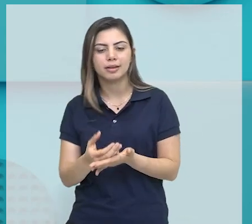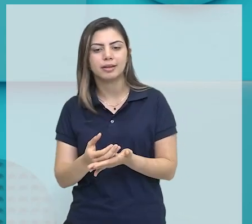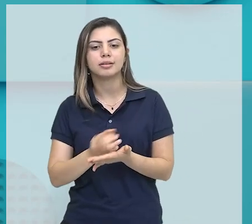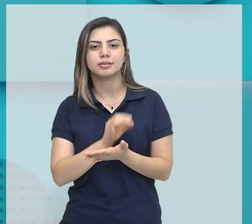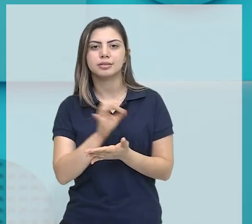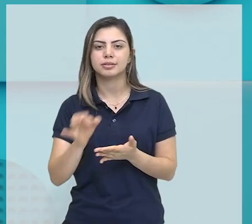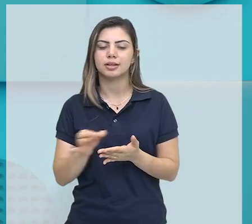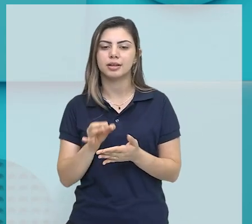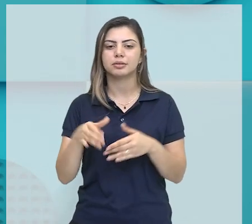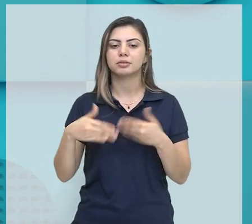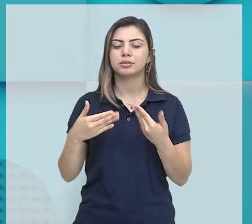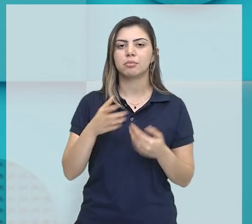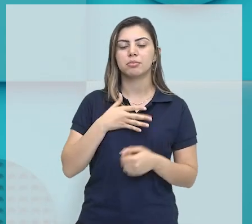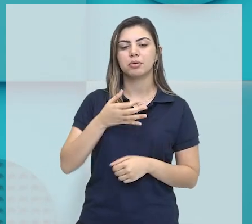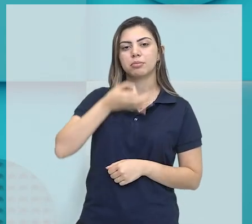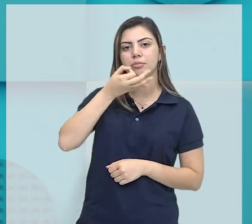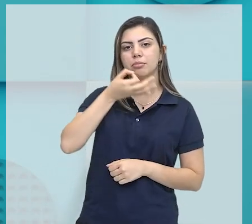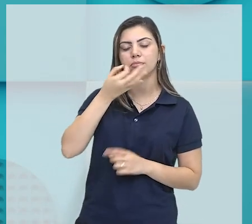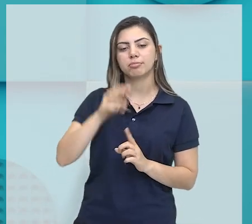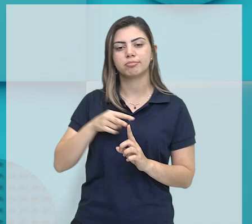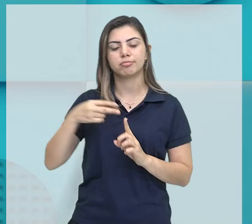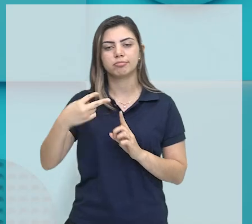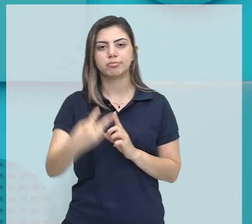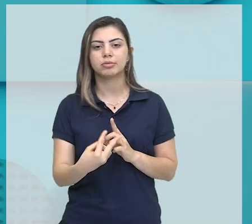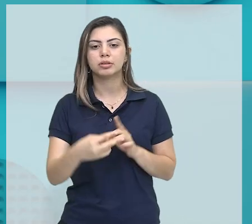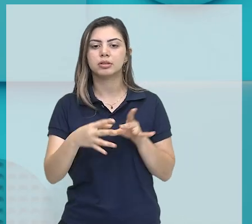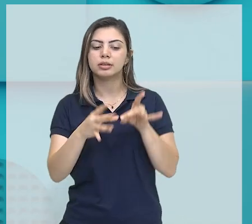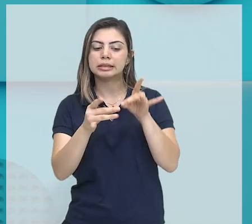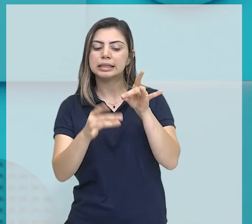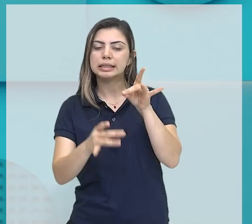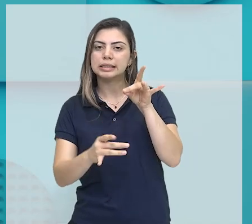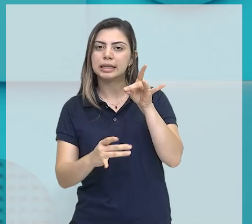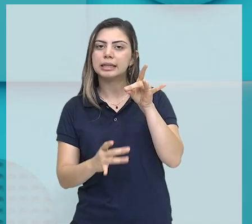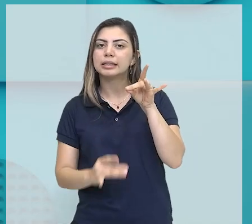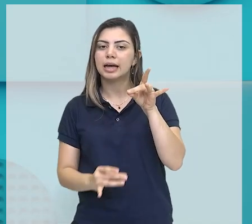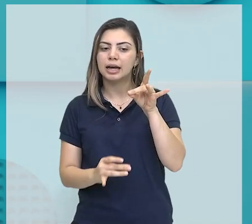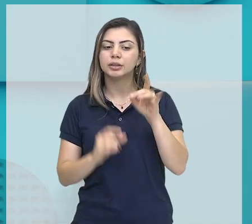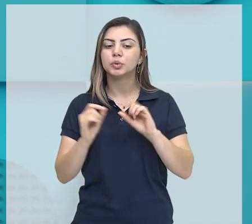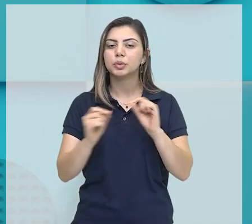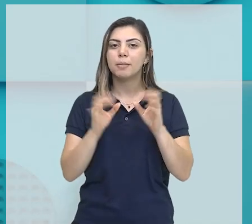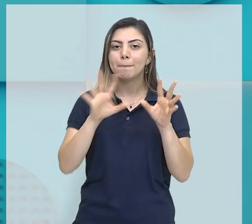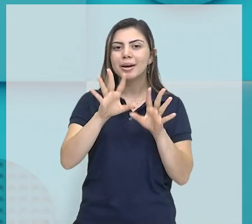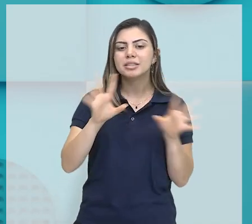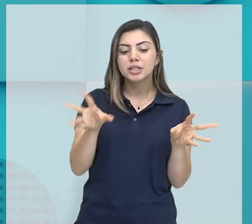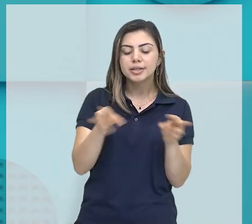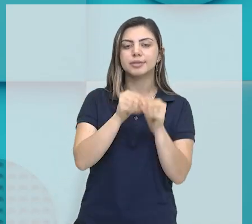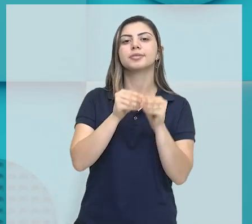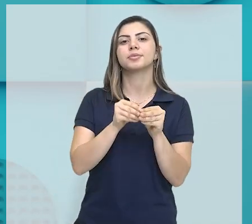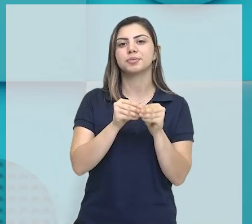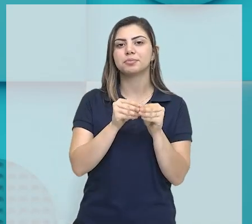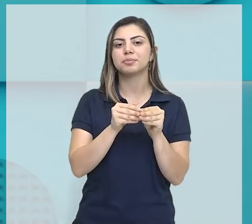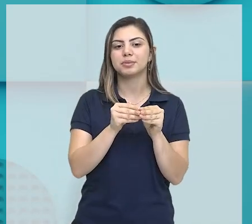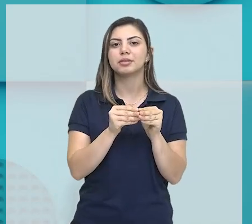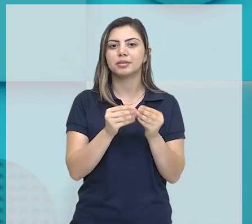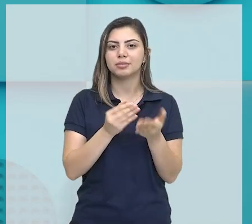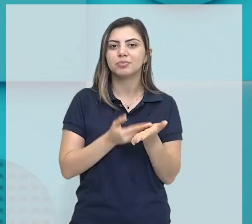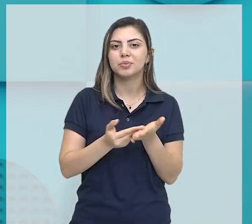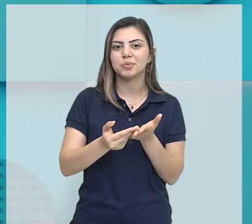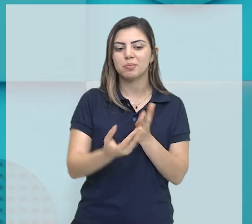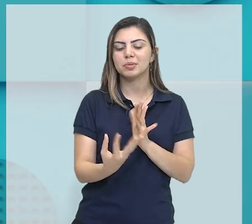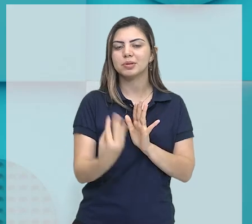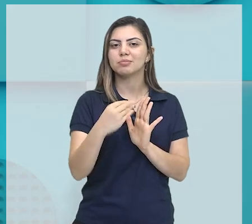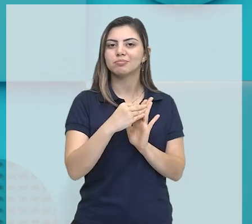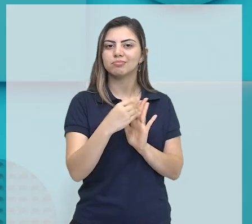fazer um apanhado de tudo que vai ser desenvolvido no texto, mas de forma bem